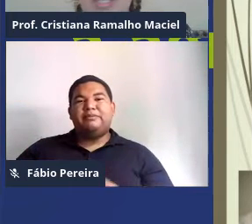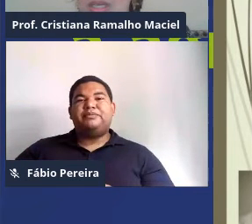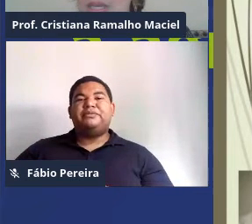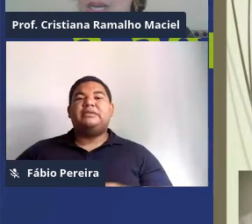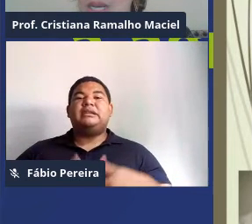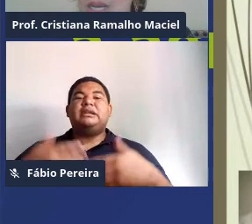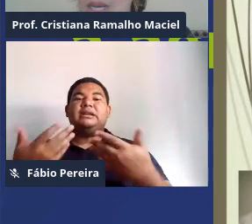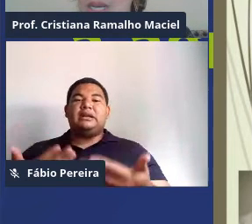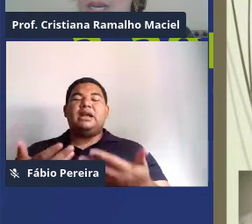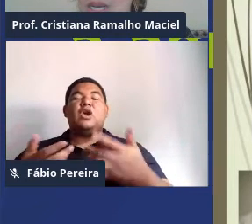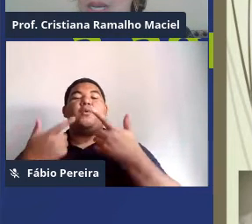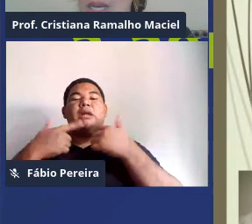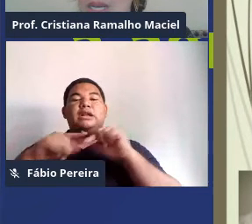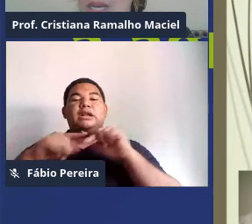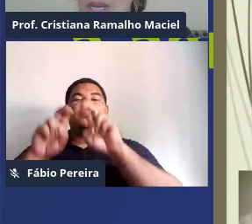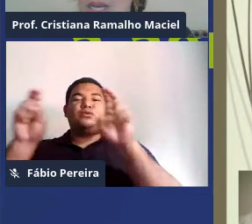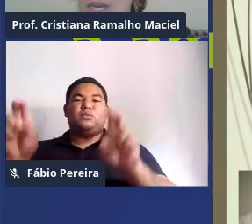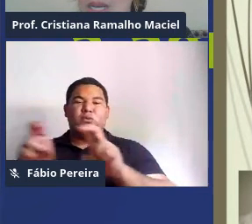entende.